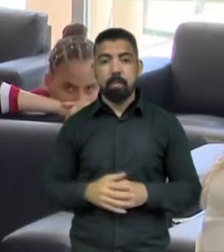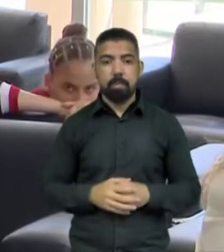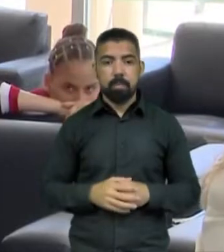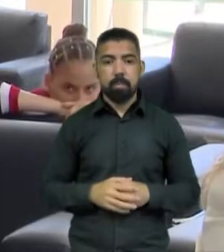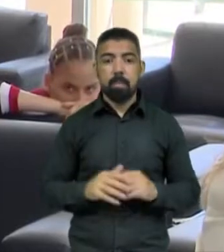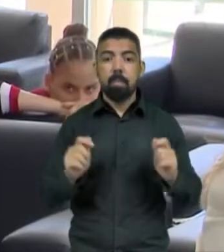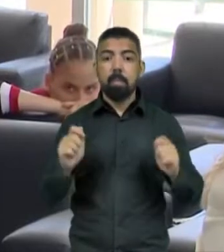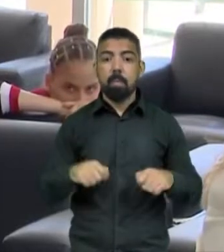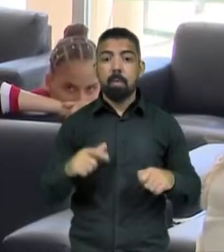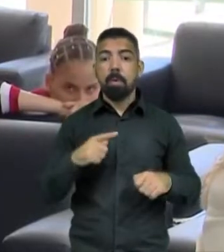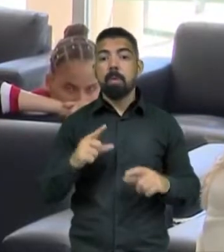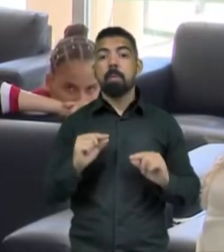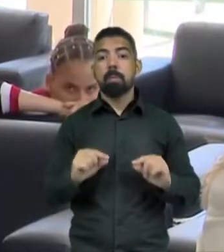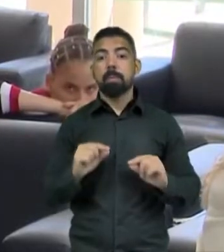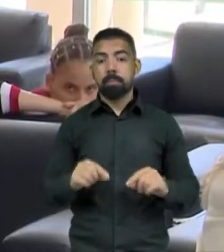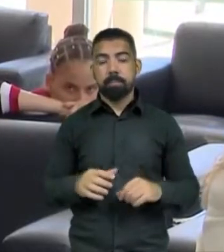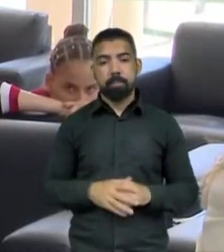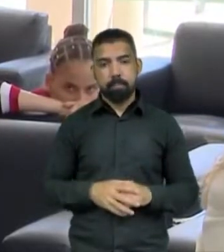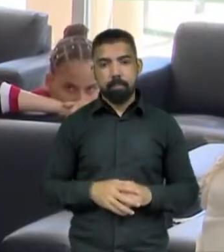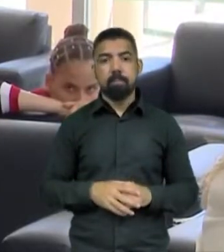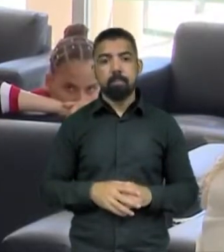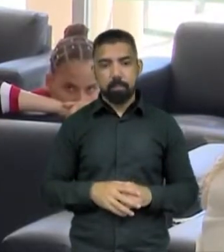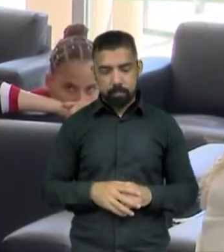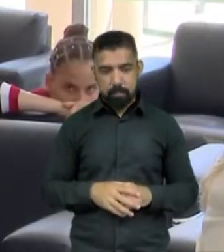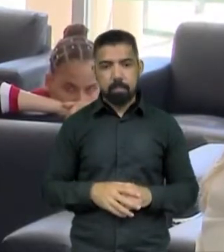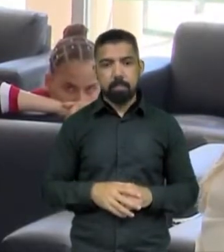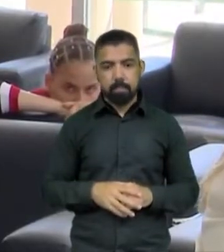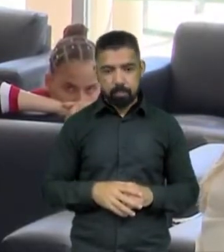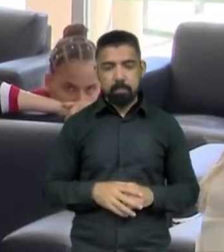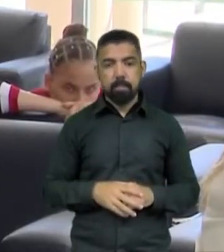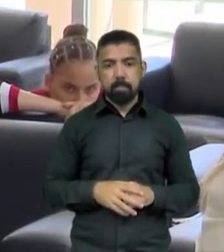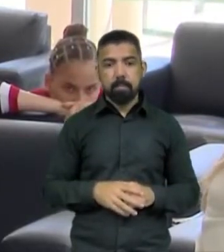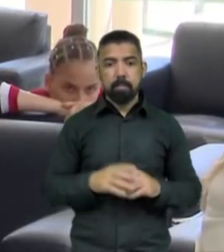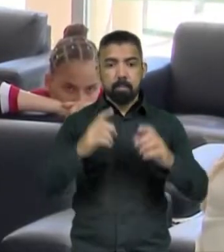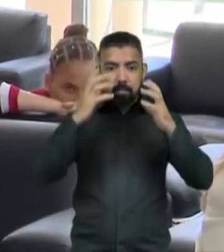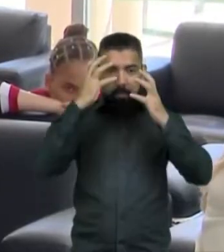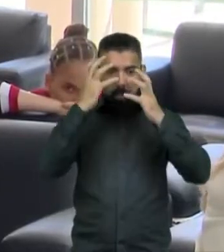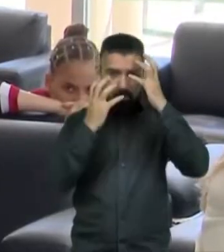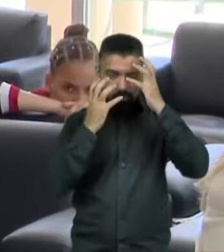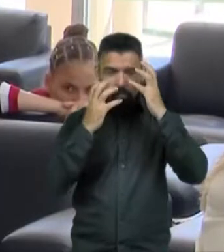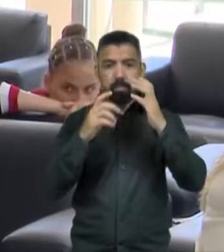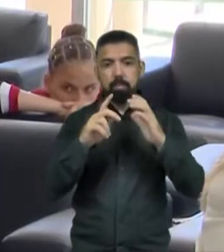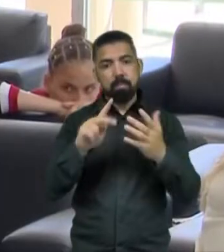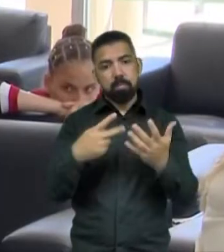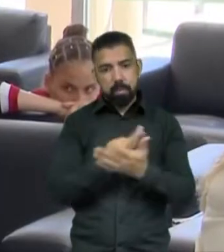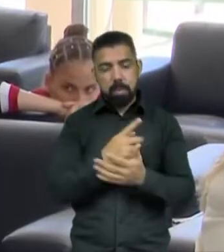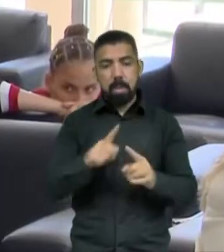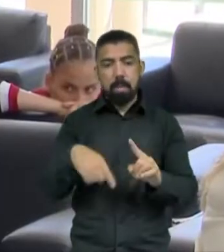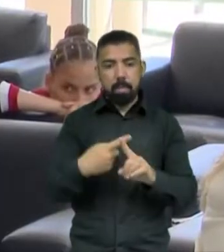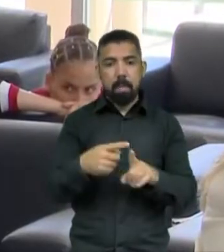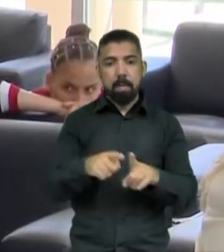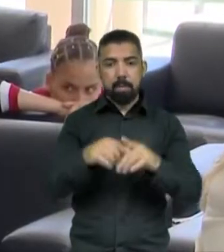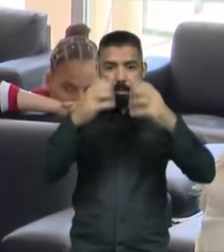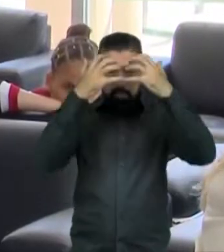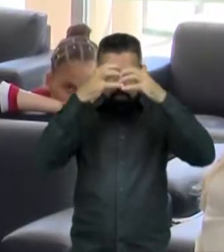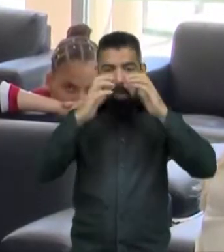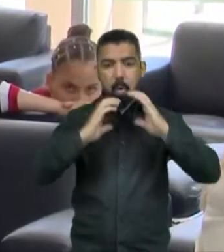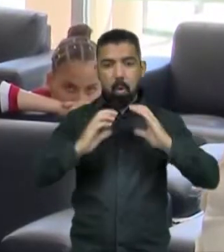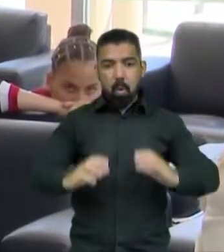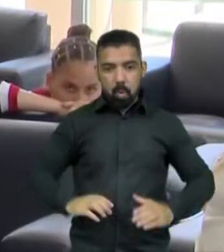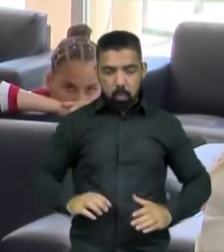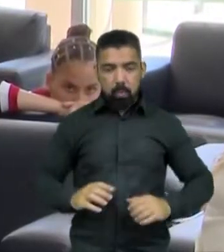posso ter lesões morfológicas, faciais, lesões neurológicas de comportamento,